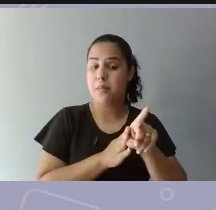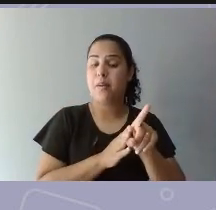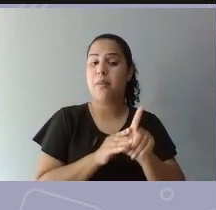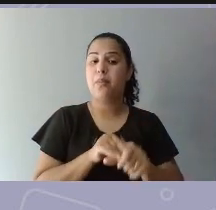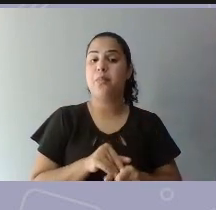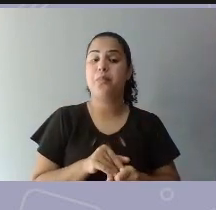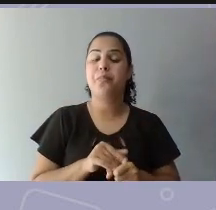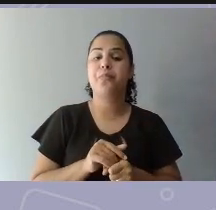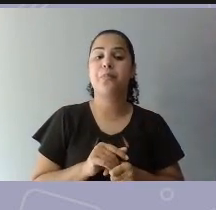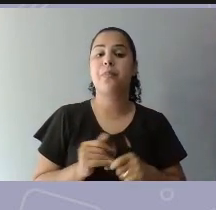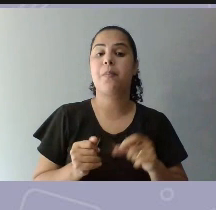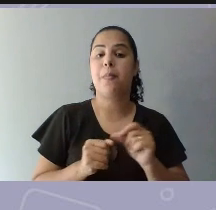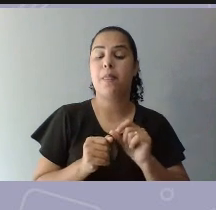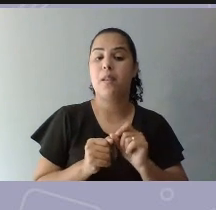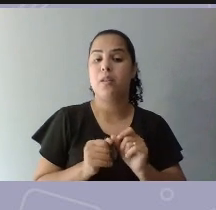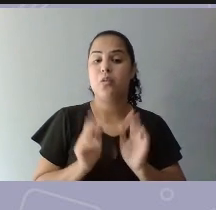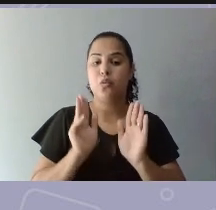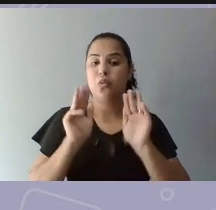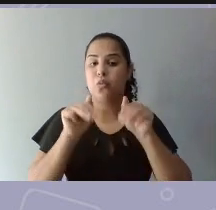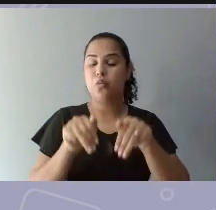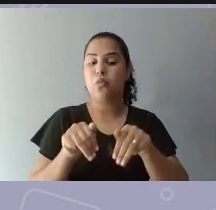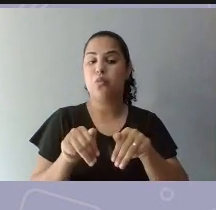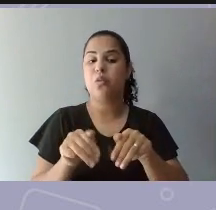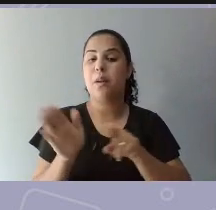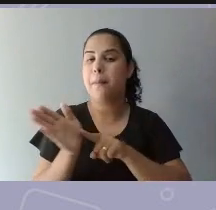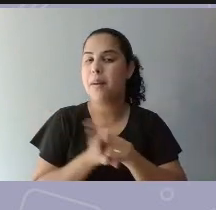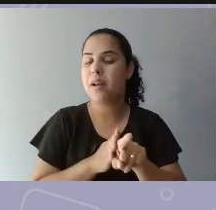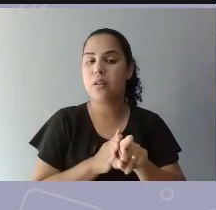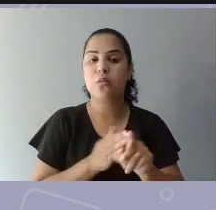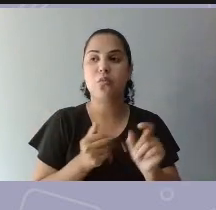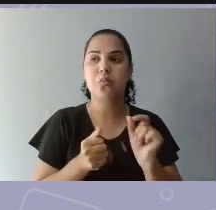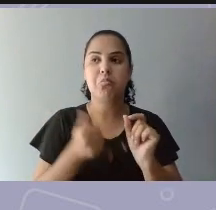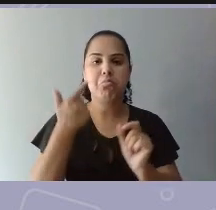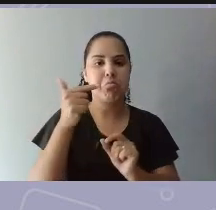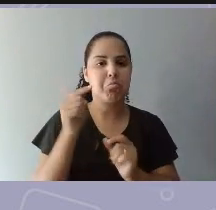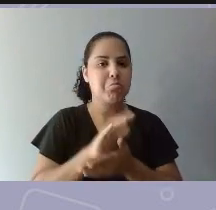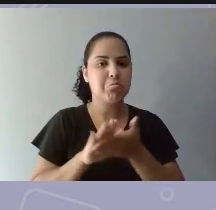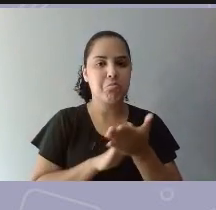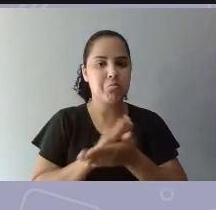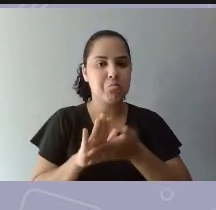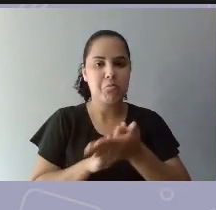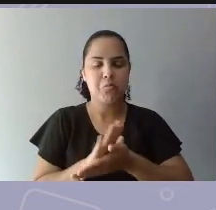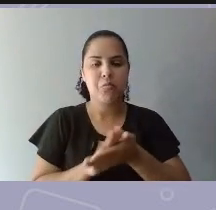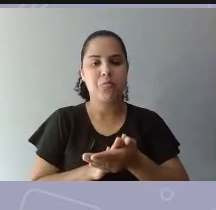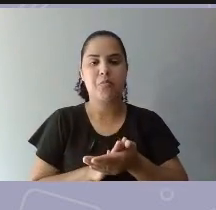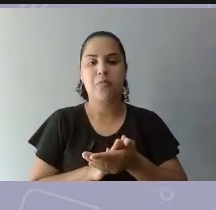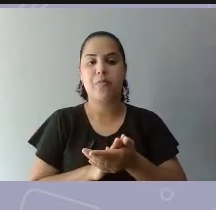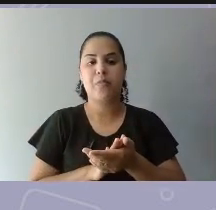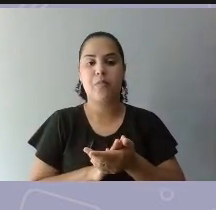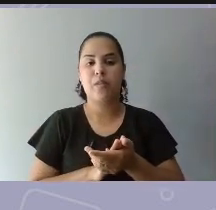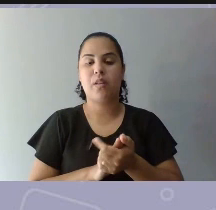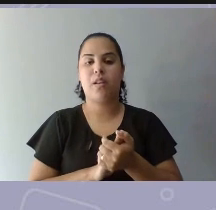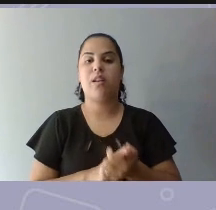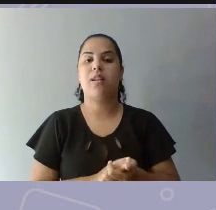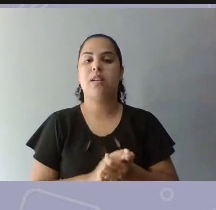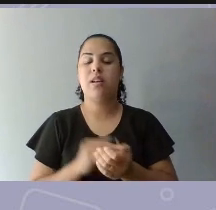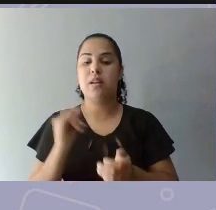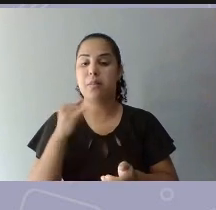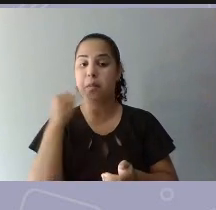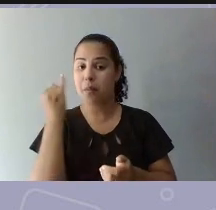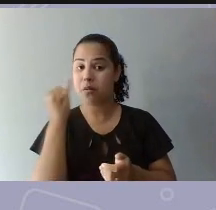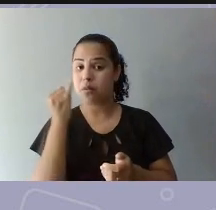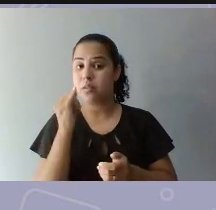e quando chega lá embaixo nas alternativas na pergunta em si não tem nada a ver então uma dica que eu dou é essa dá uma olhada